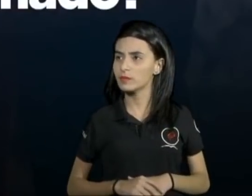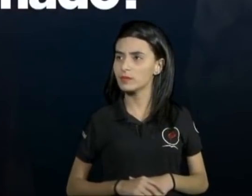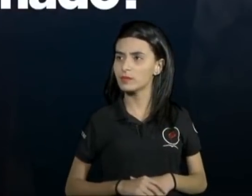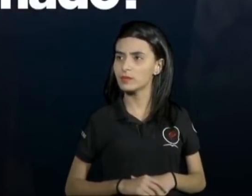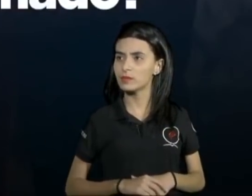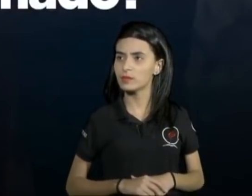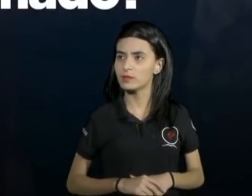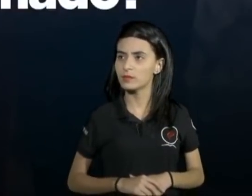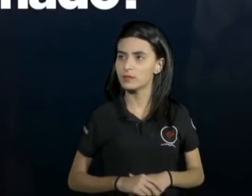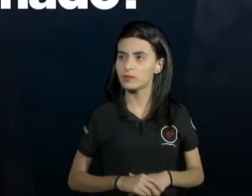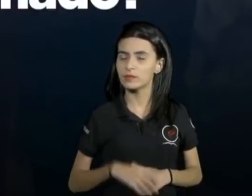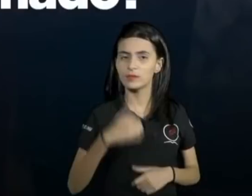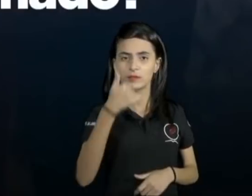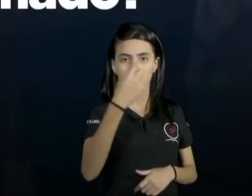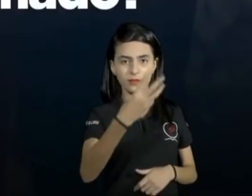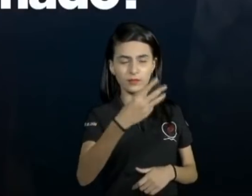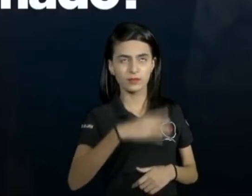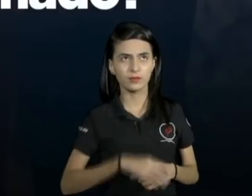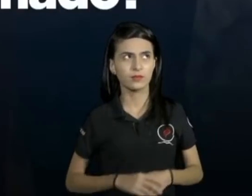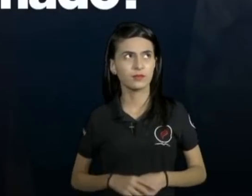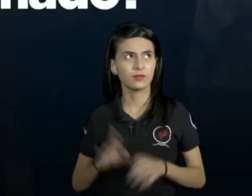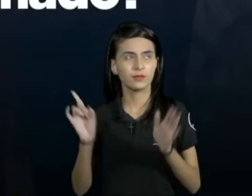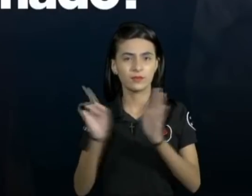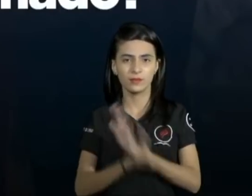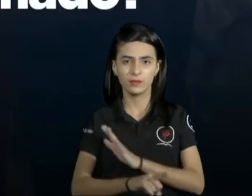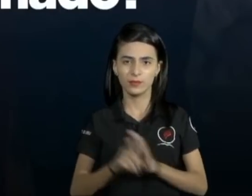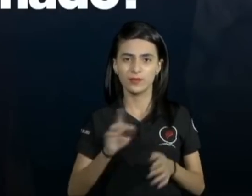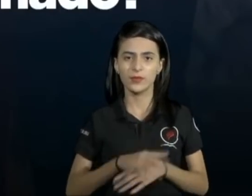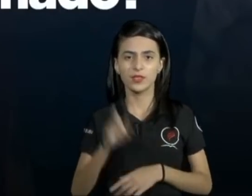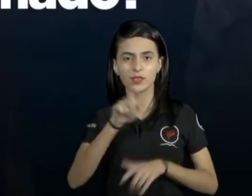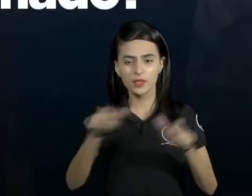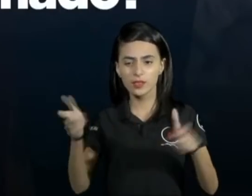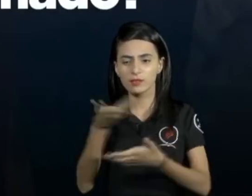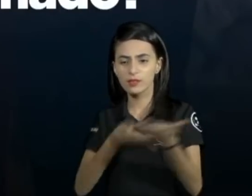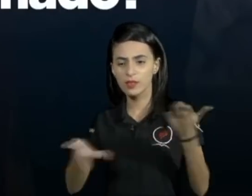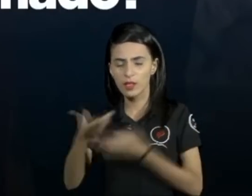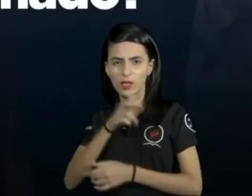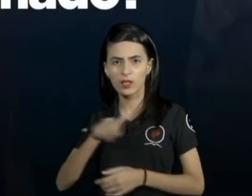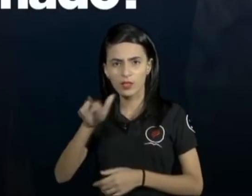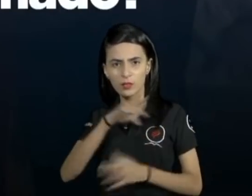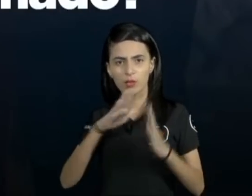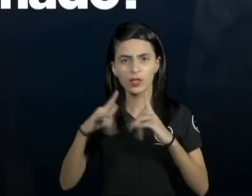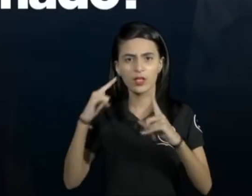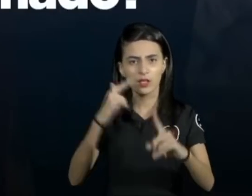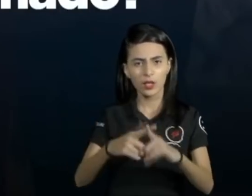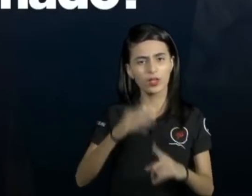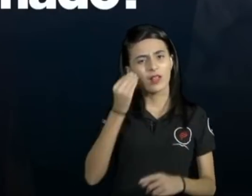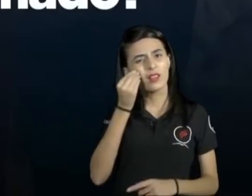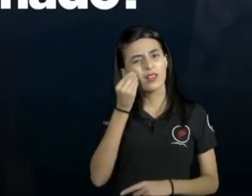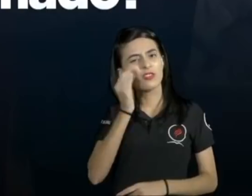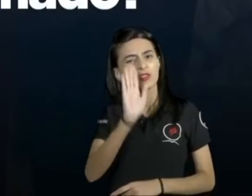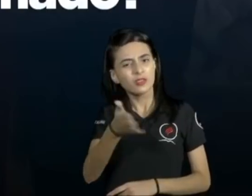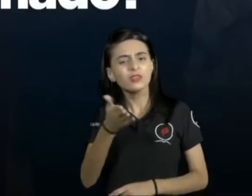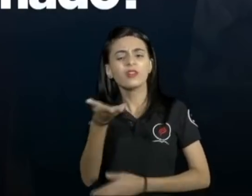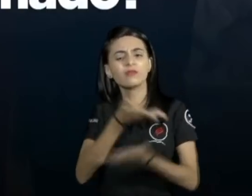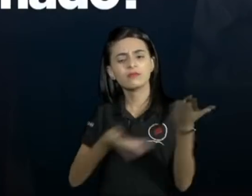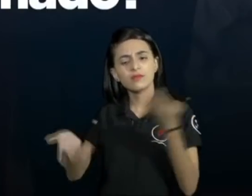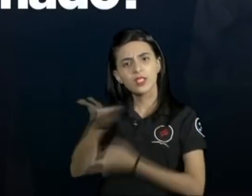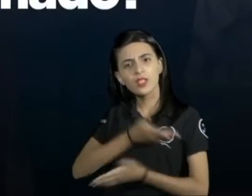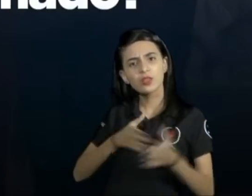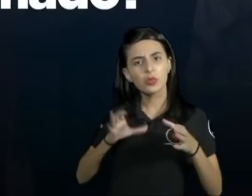a 13ª você se relaciona com outros irmãos da igreja ou já tentou construir